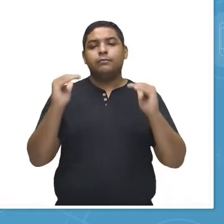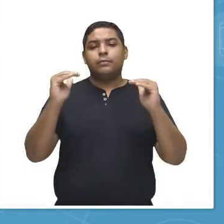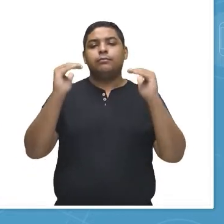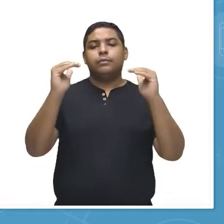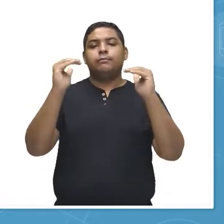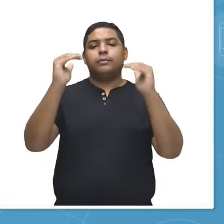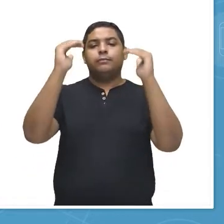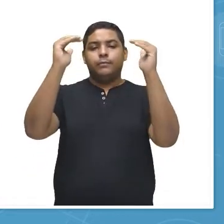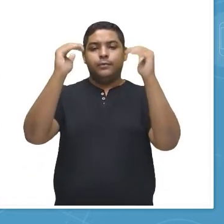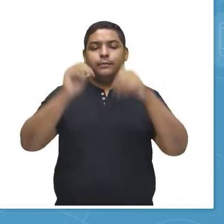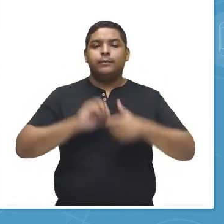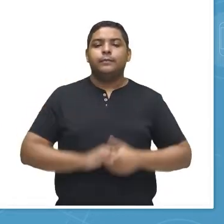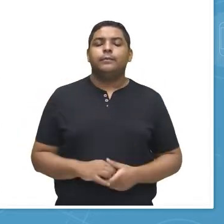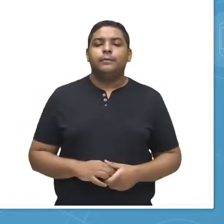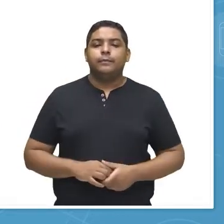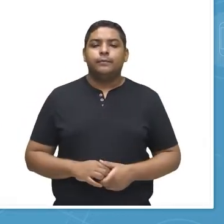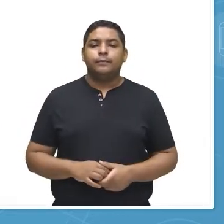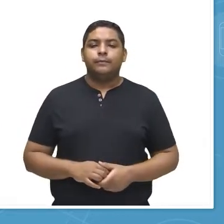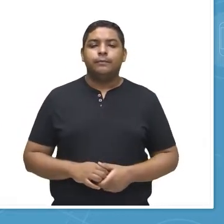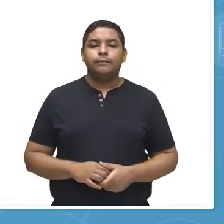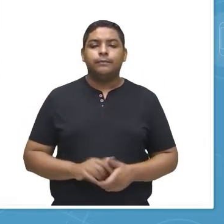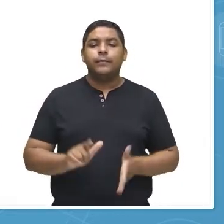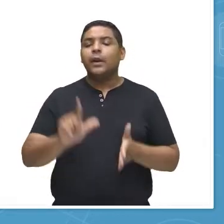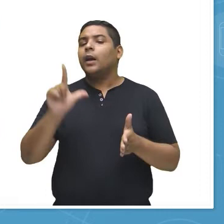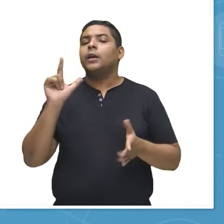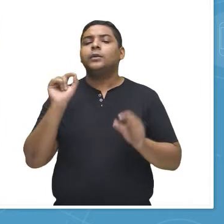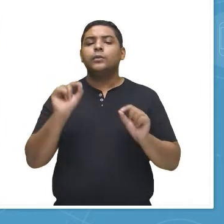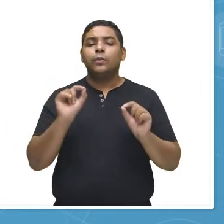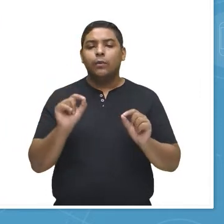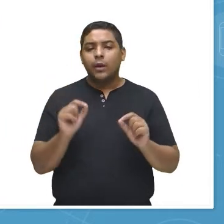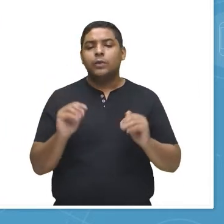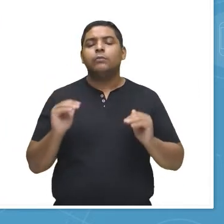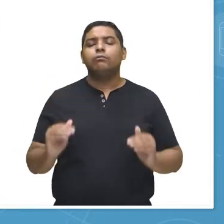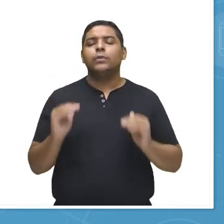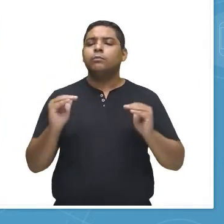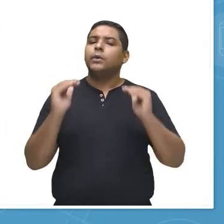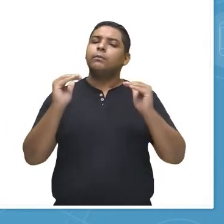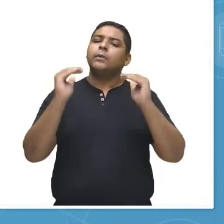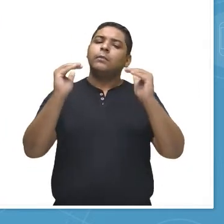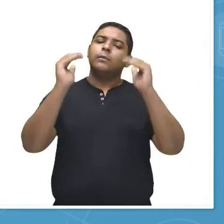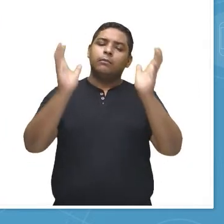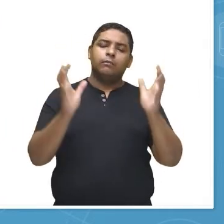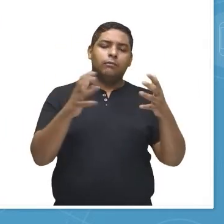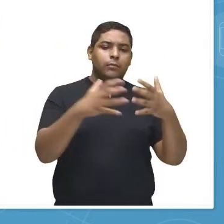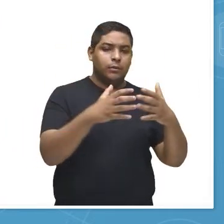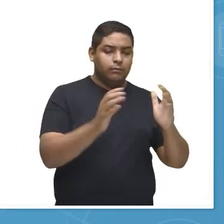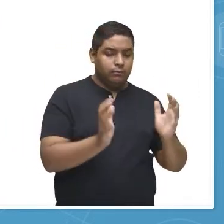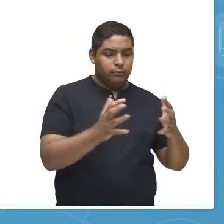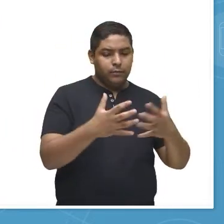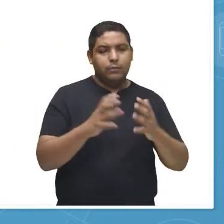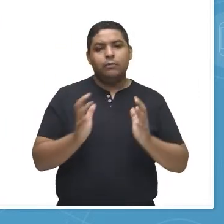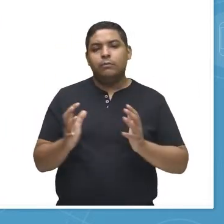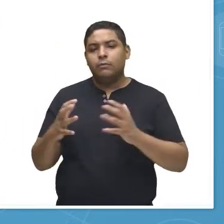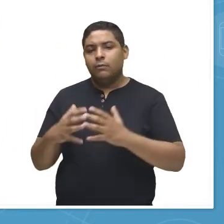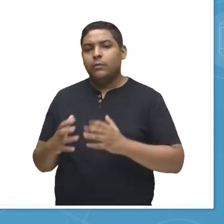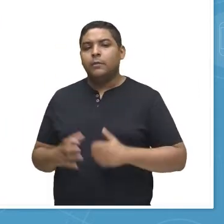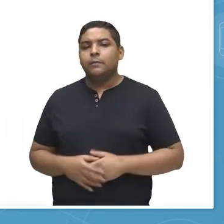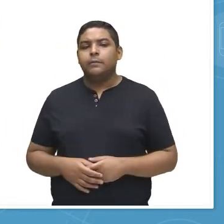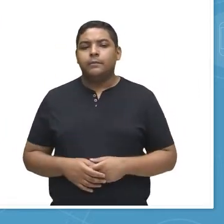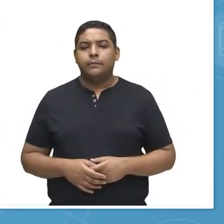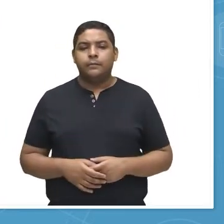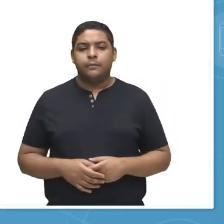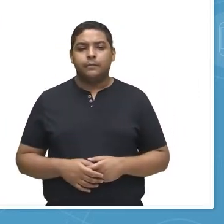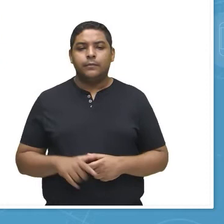Importante classificar assim. Antes, ela era classificada dessa forma piramidal, tá? E